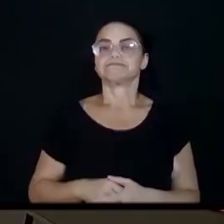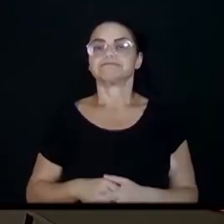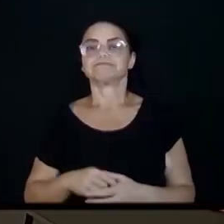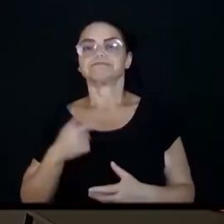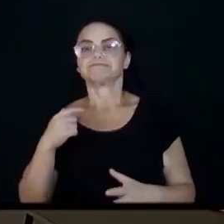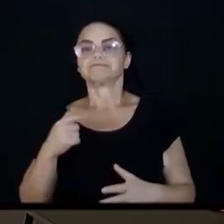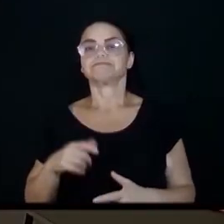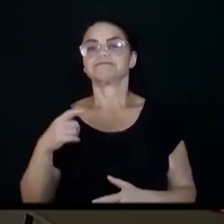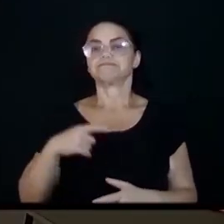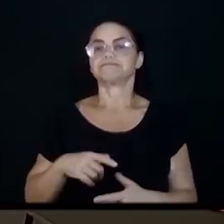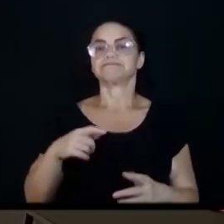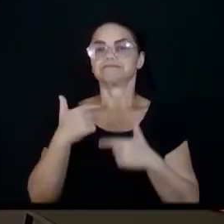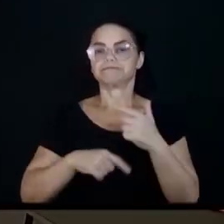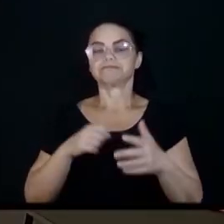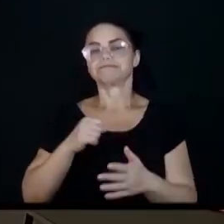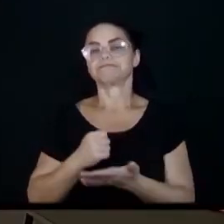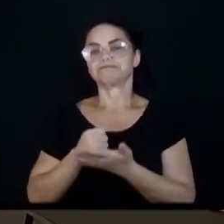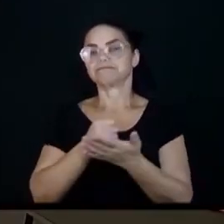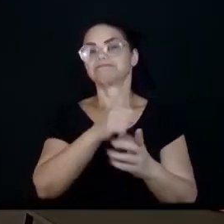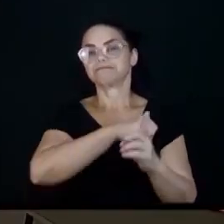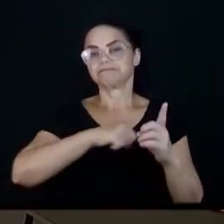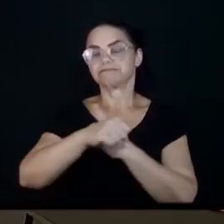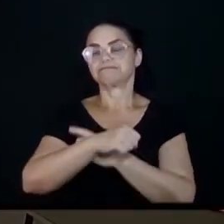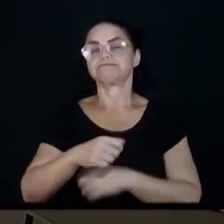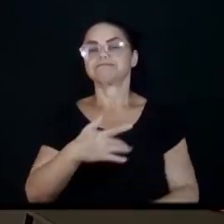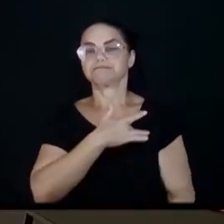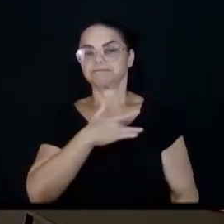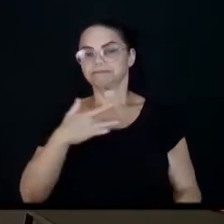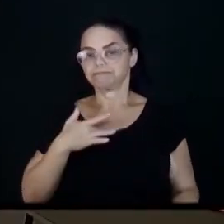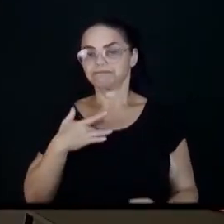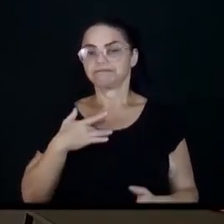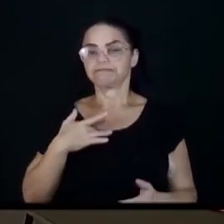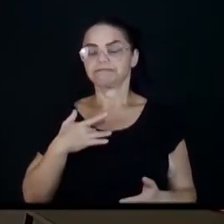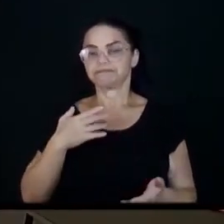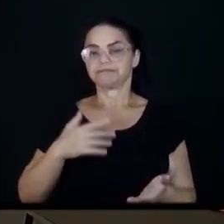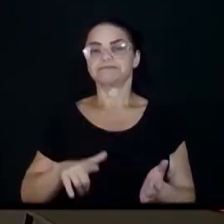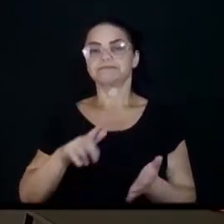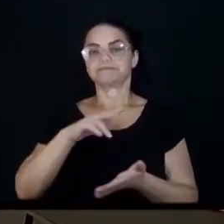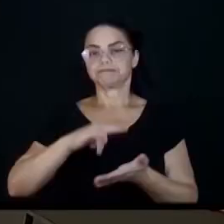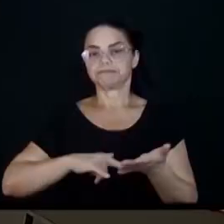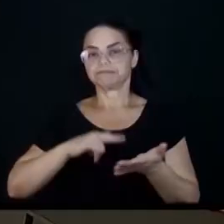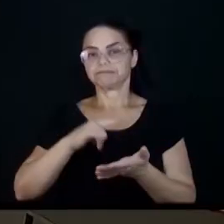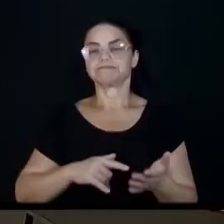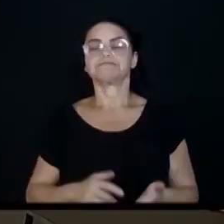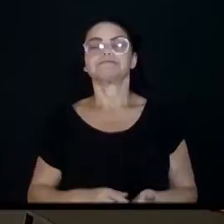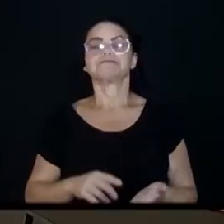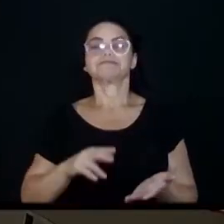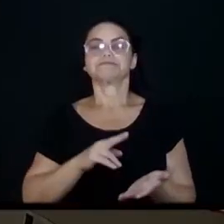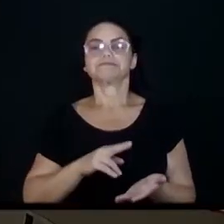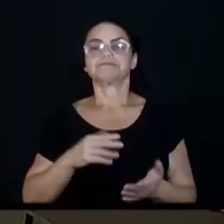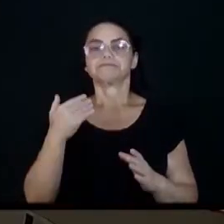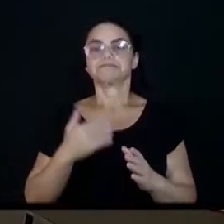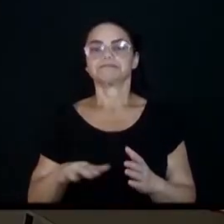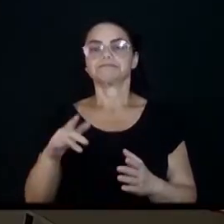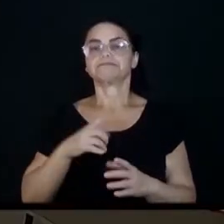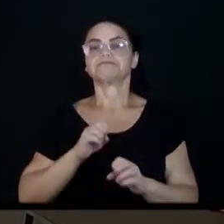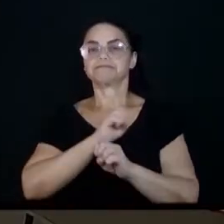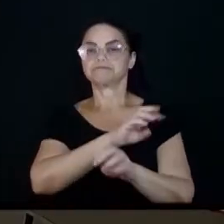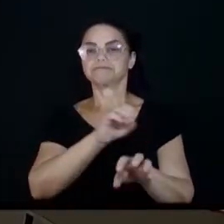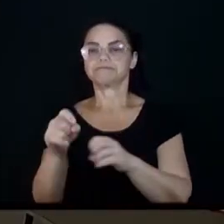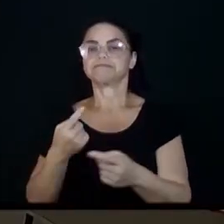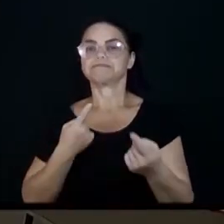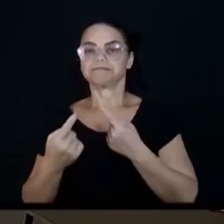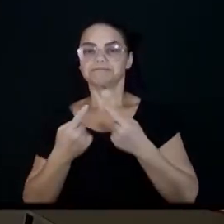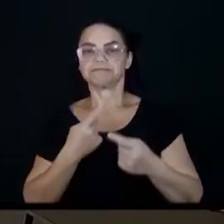que tem, com a saúde, fazendo encaminhamentos, com a educação, sempre em diálogo, né, discutindo